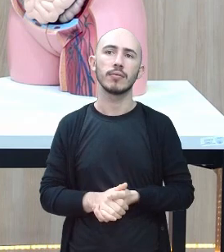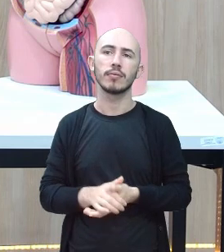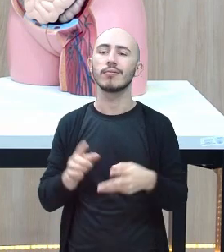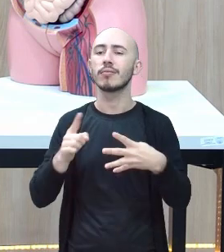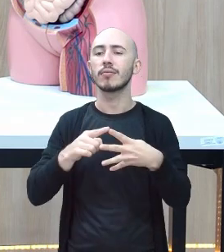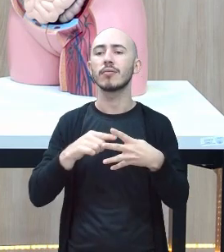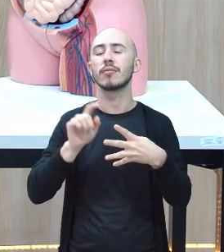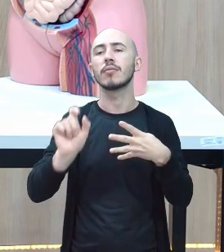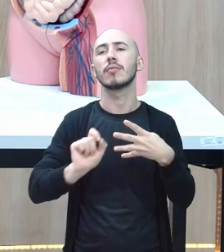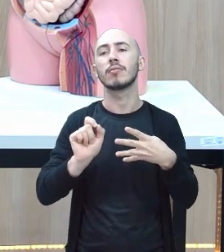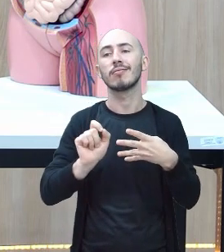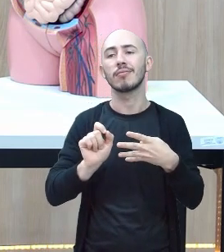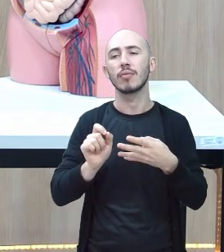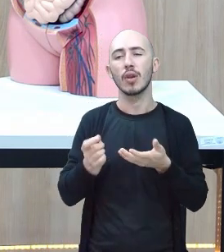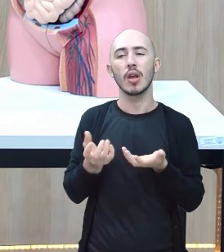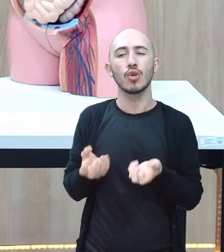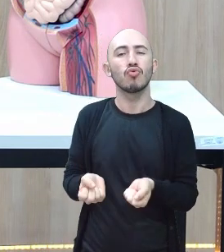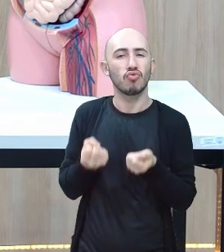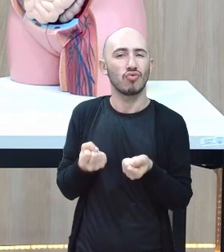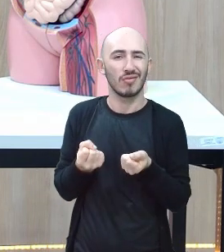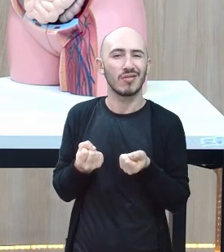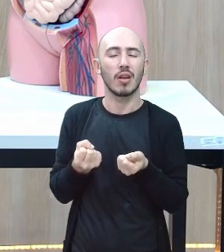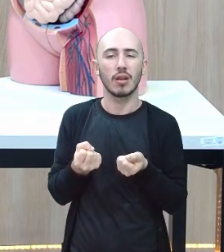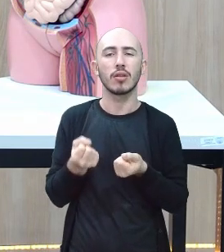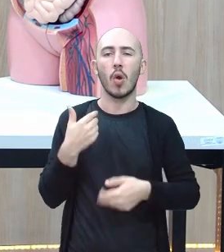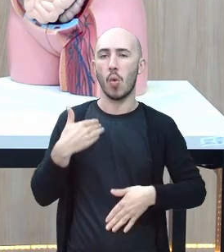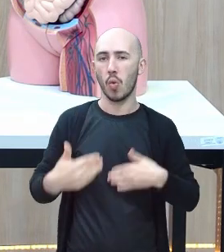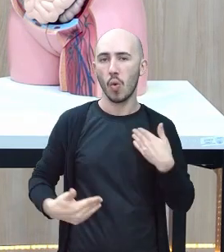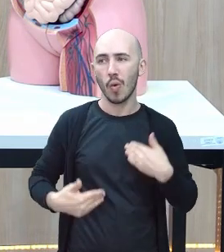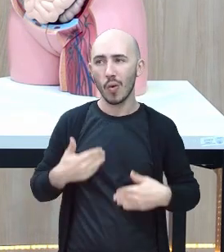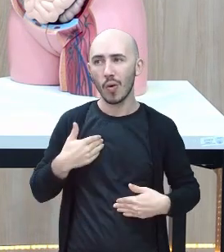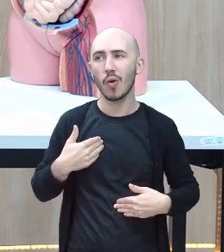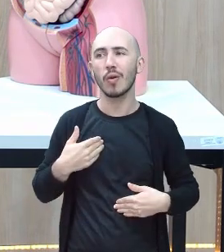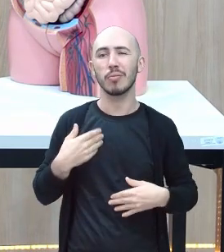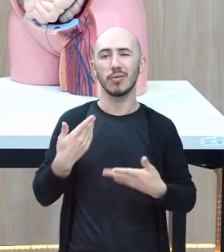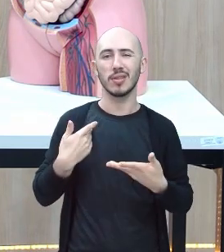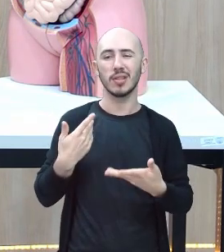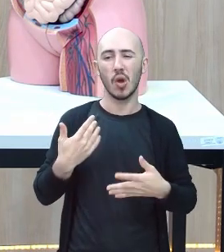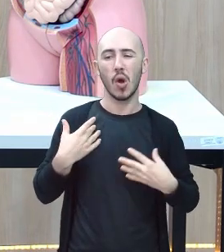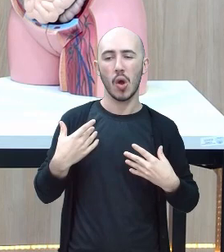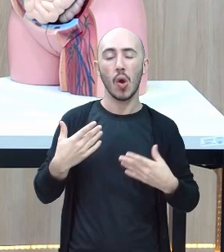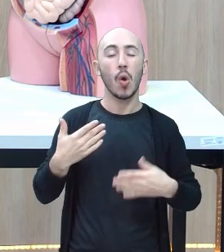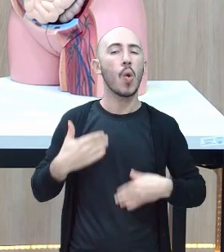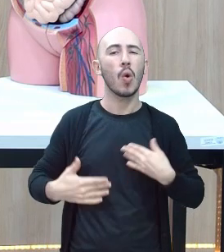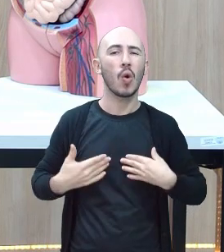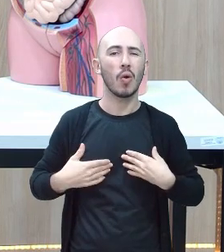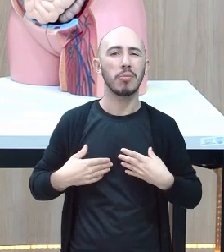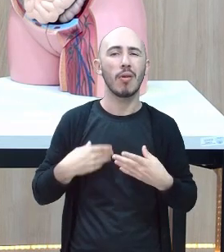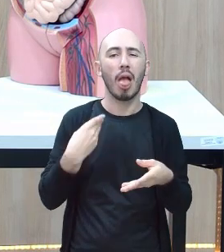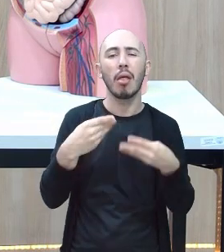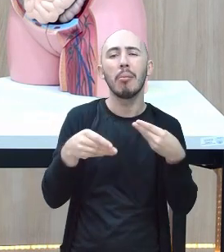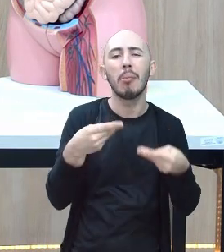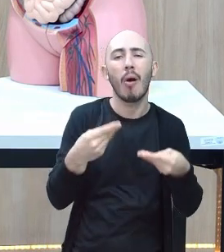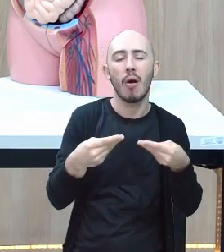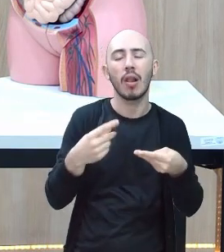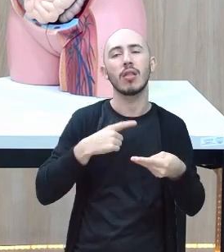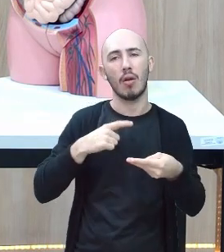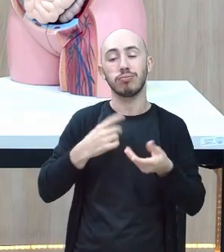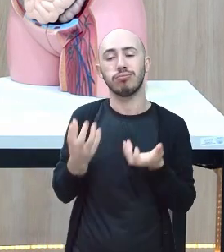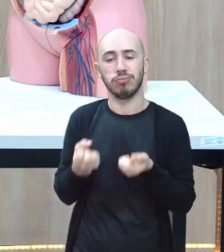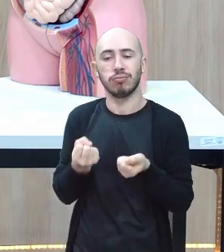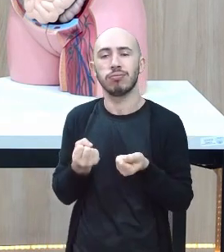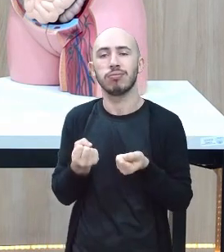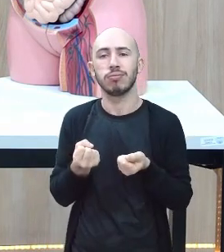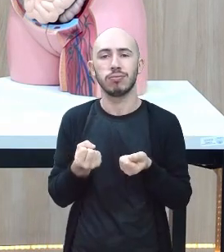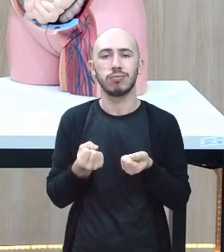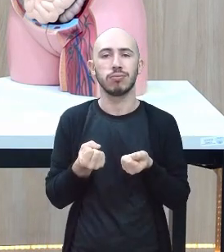de sustentação no nosso corpo, também das partes moles do nosso corpo. Então, as cartilagens representadas